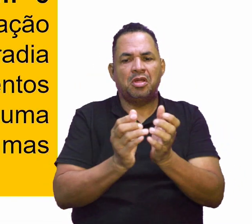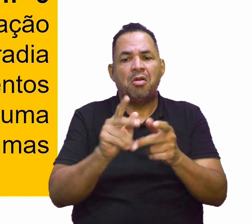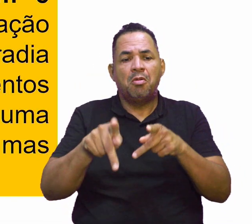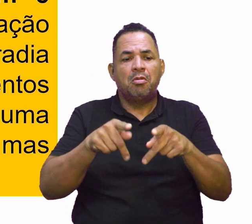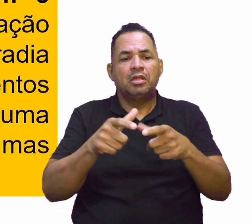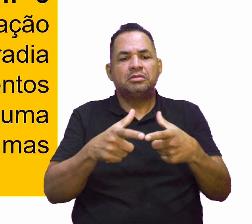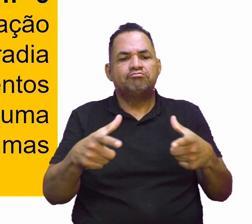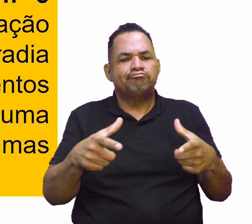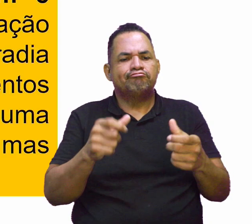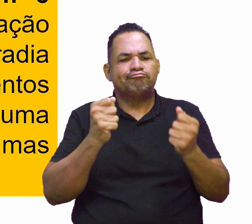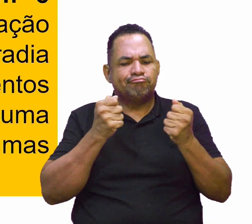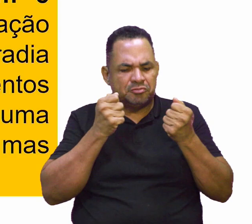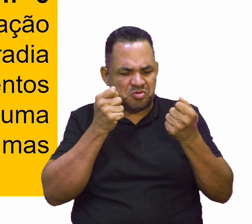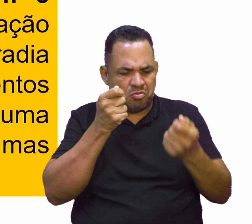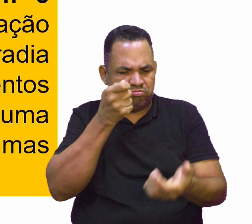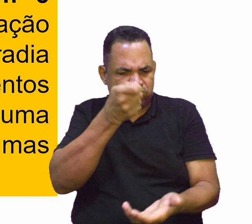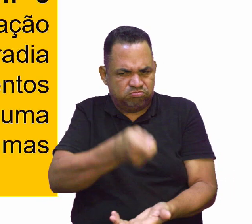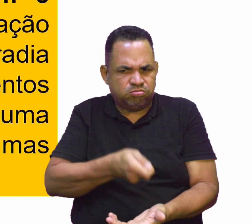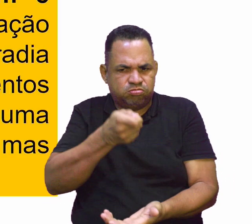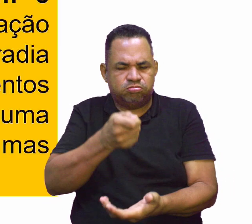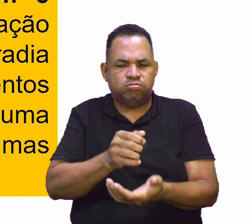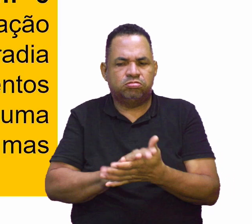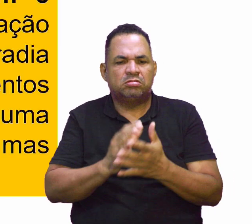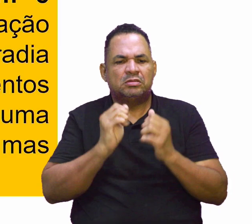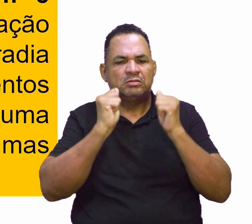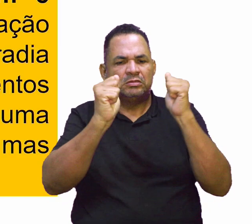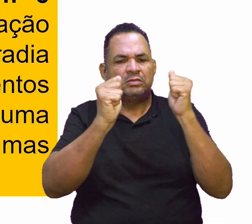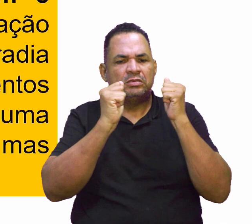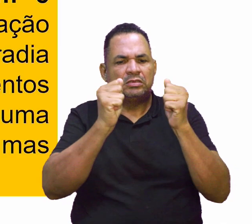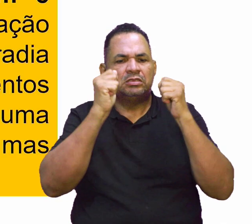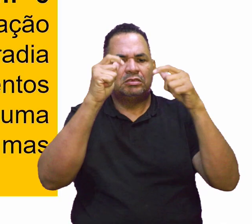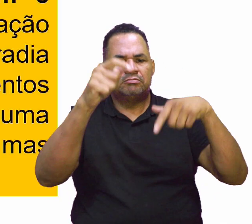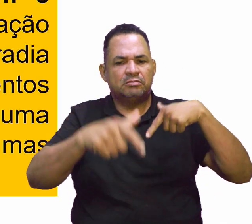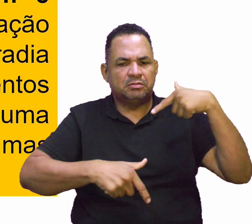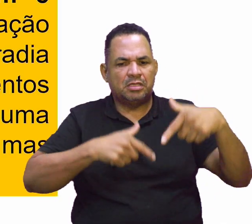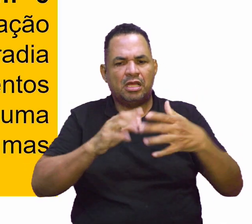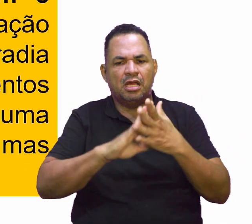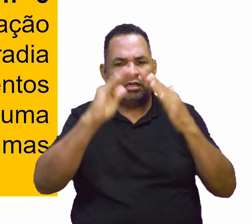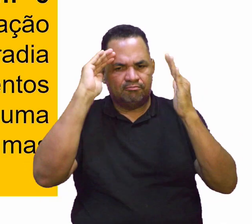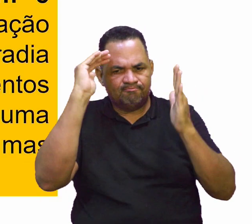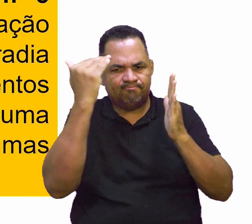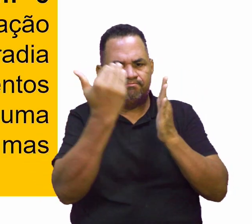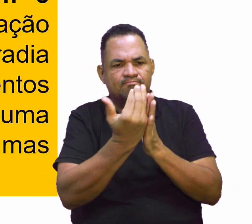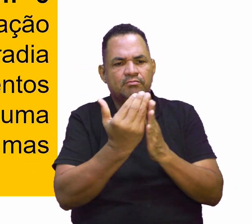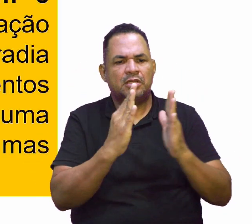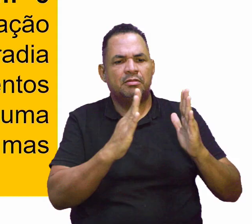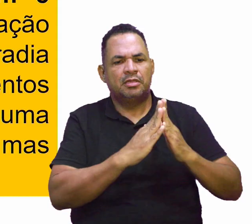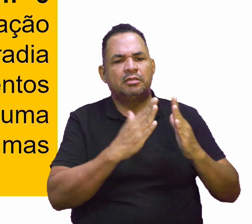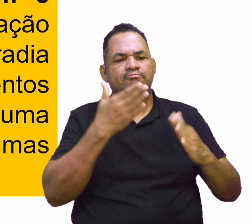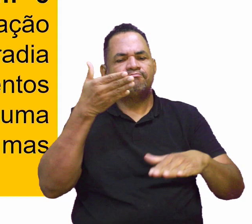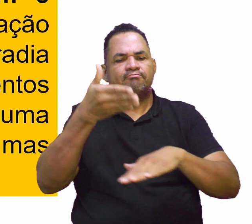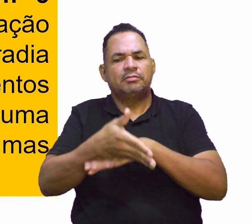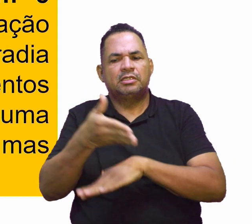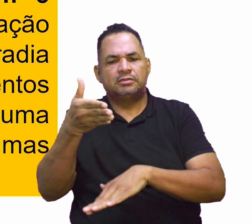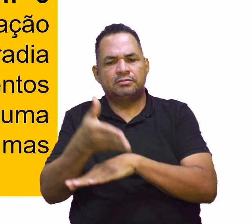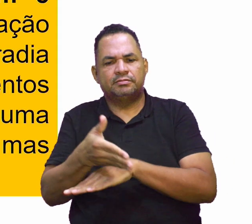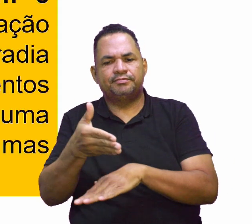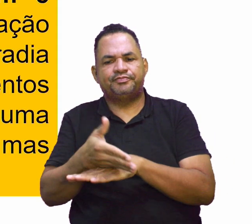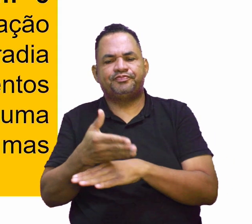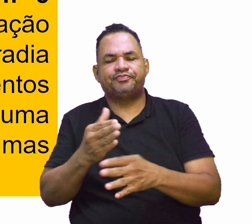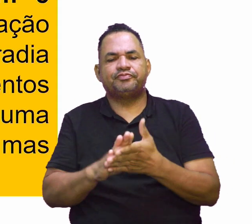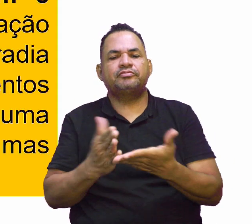população lutava por terra, trabalho, respeito, moradia e participação. Assim,